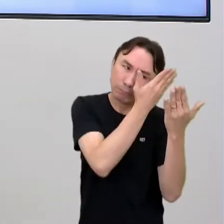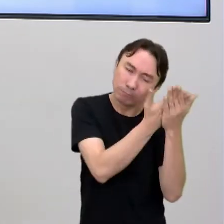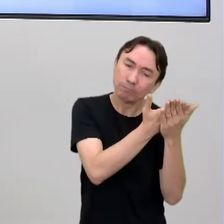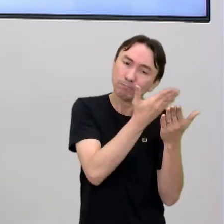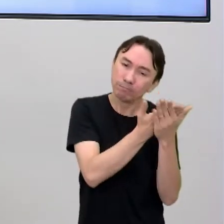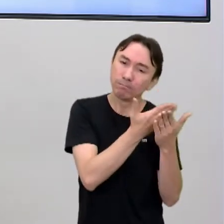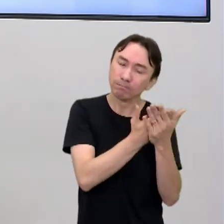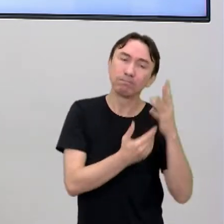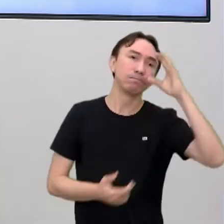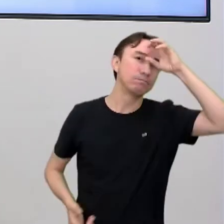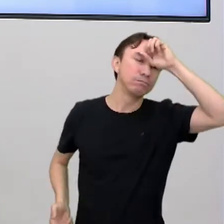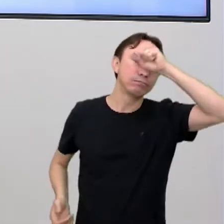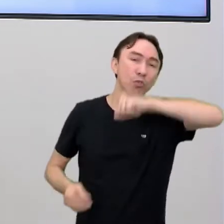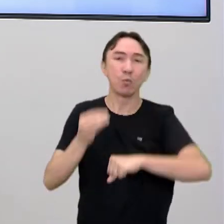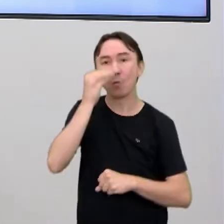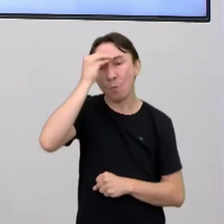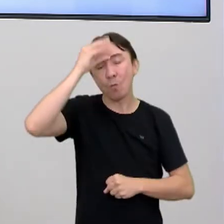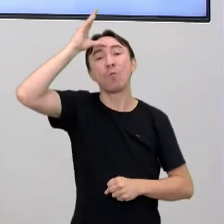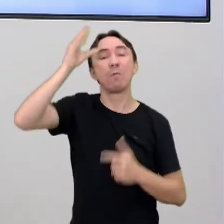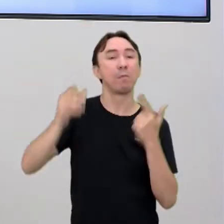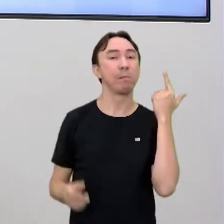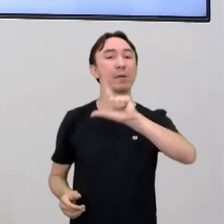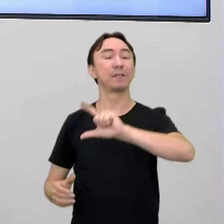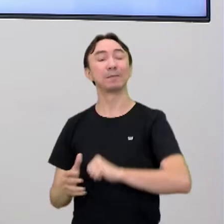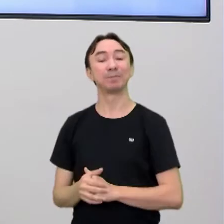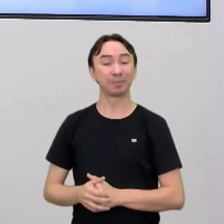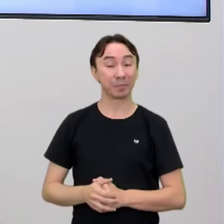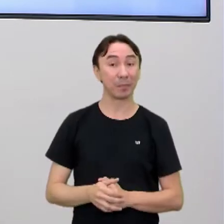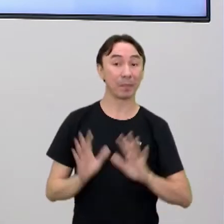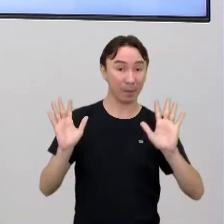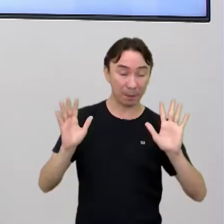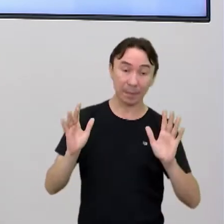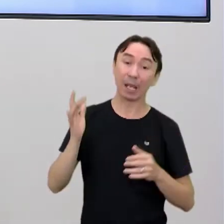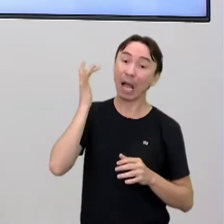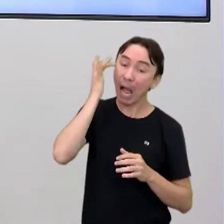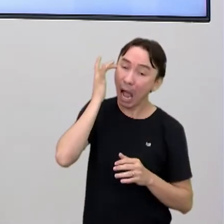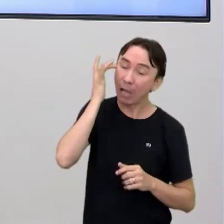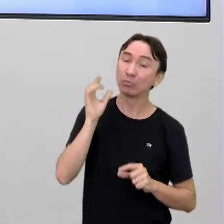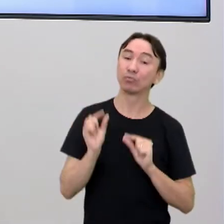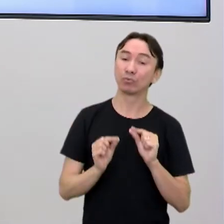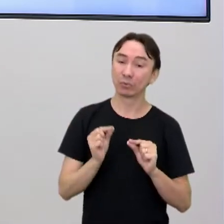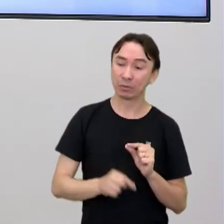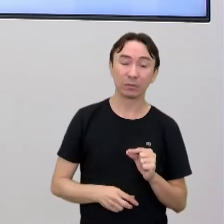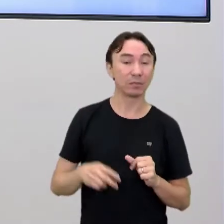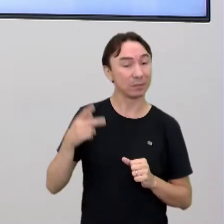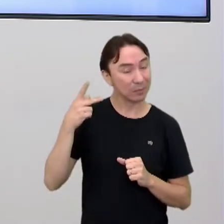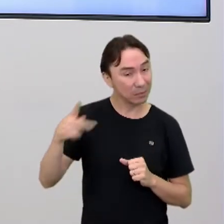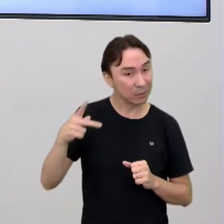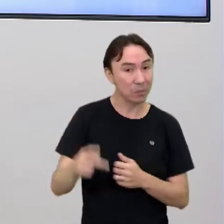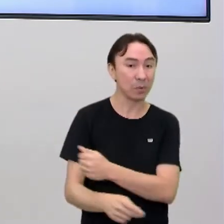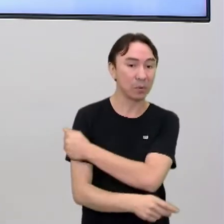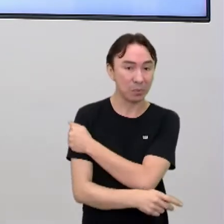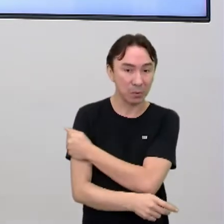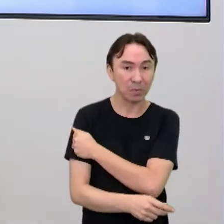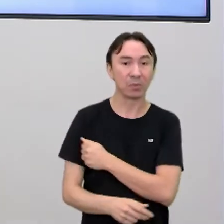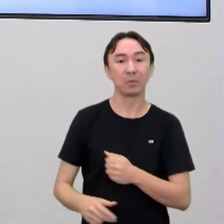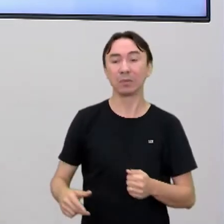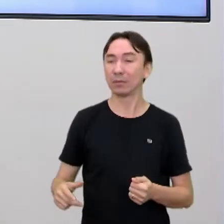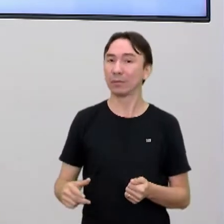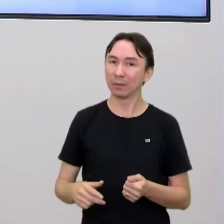o mais importante de tudo, ele vai começar a trabalhar competências e habilidades, o